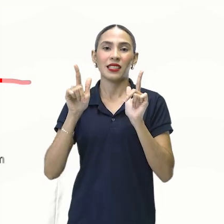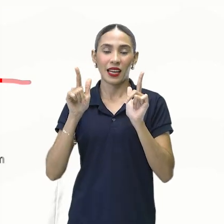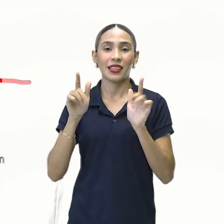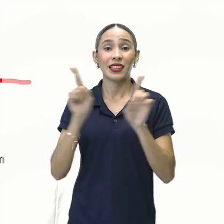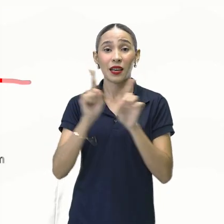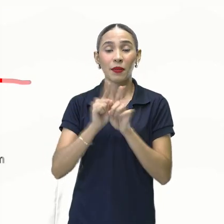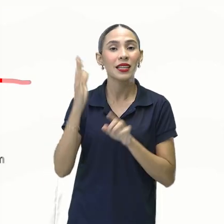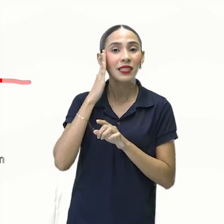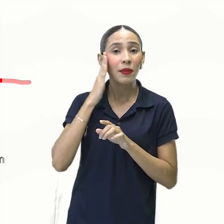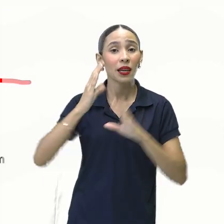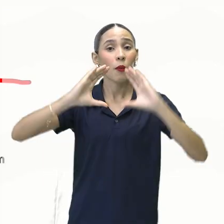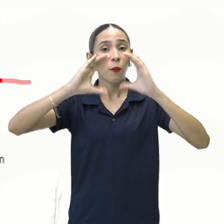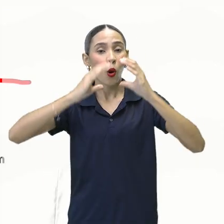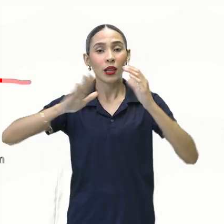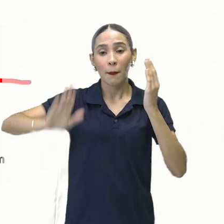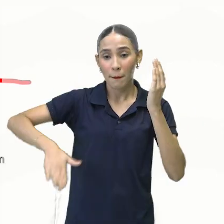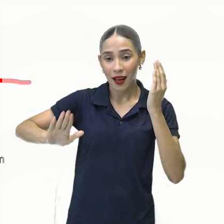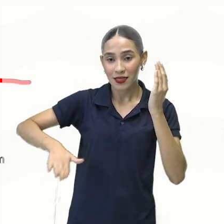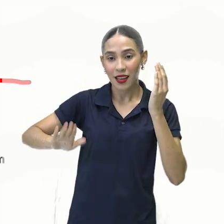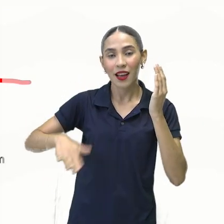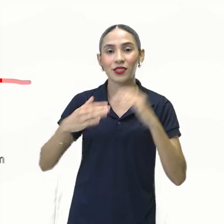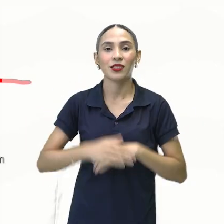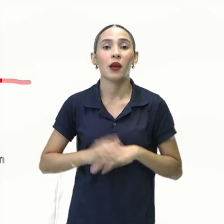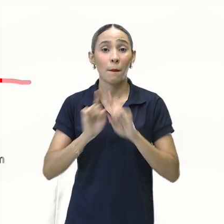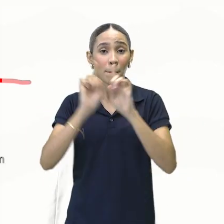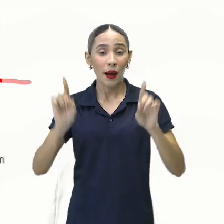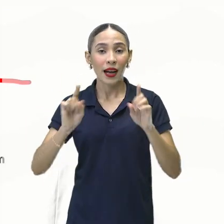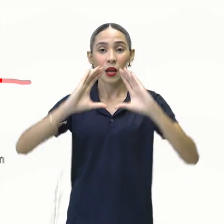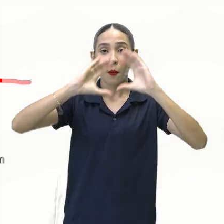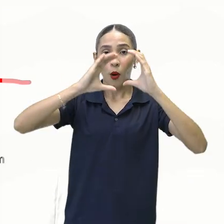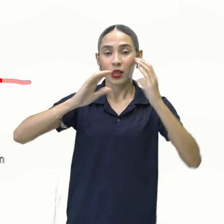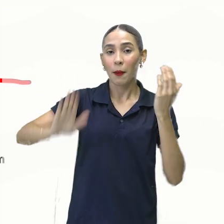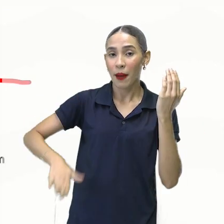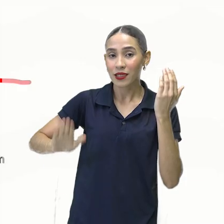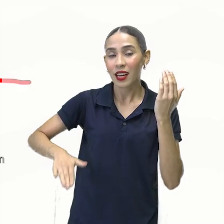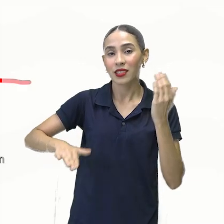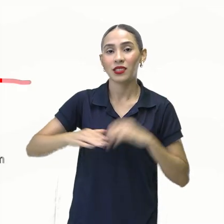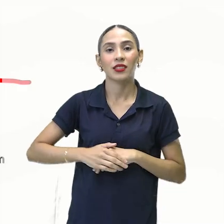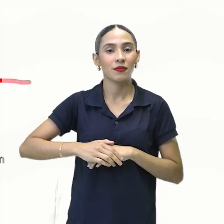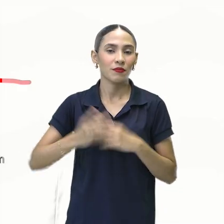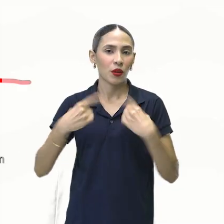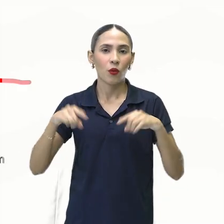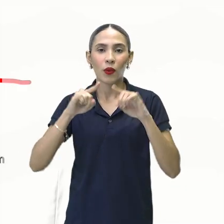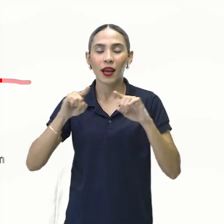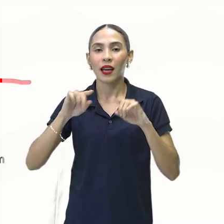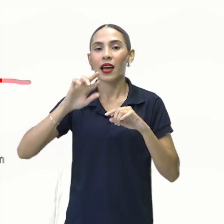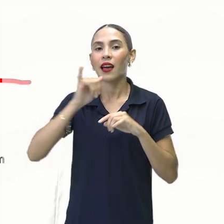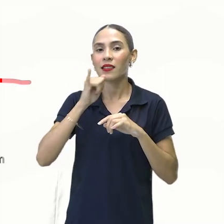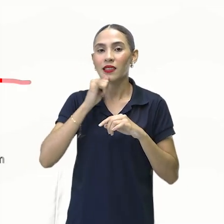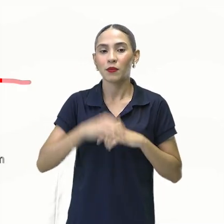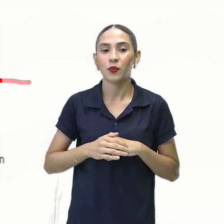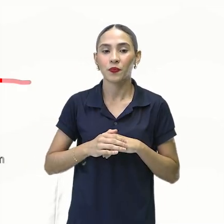e saber que isso é uma bola de basquete. Mas essa bola de basquete, ela não necessariamente vai ser